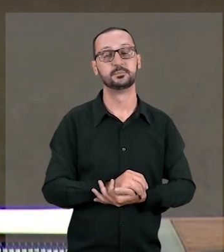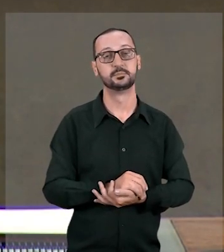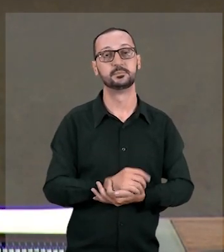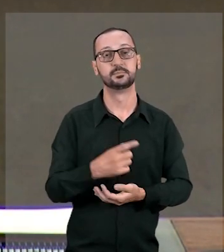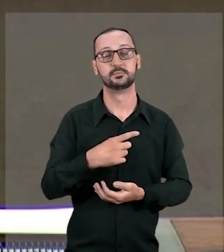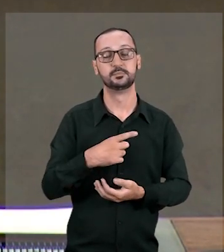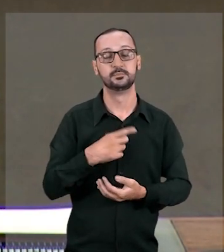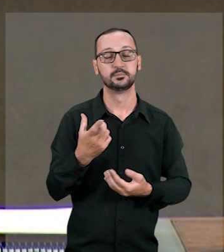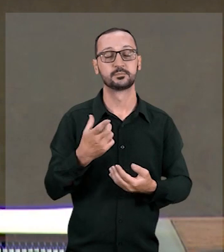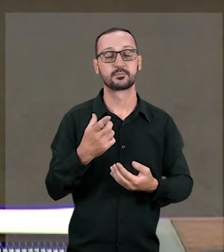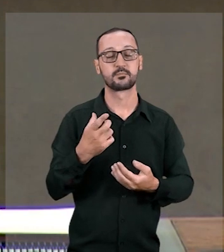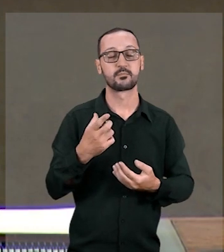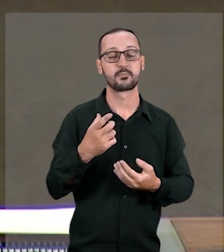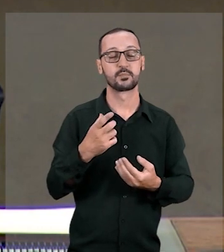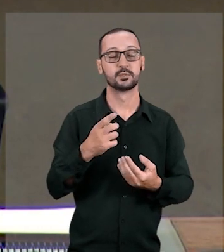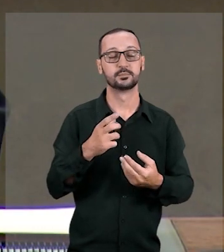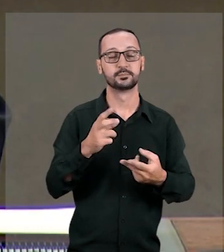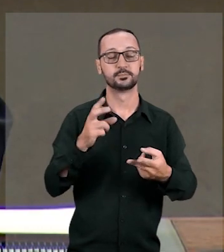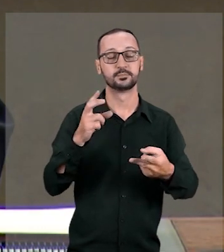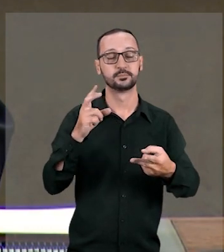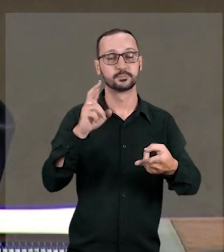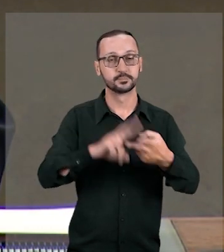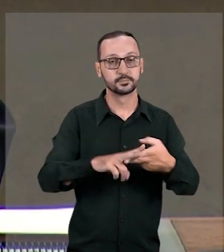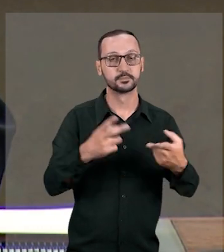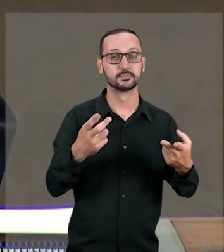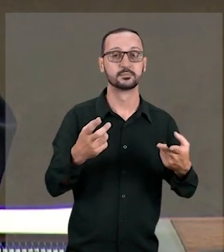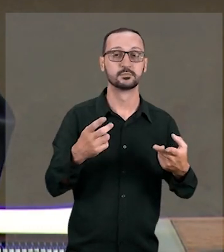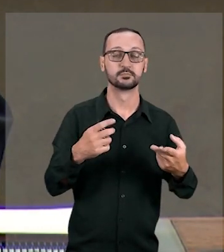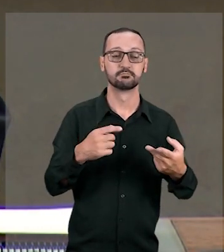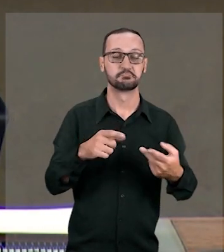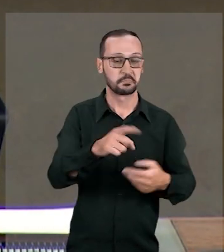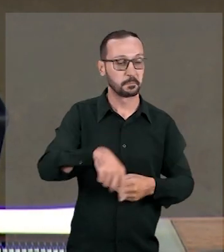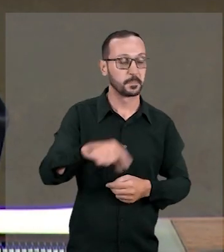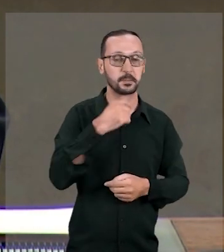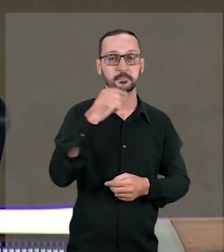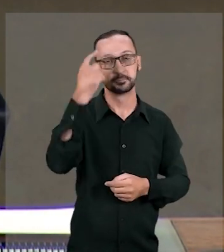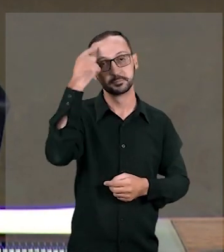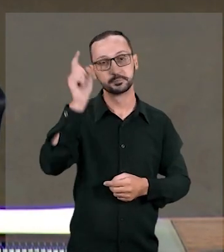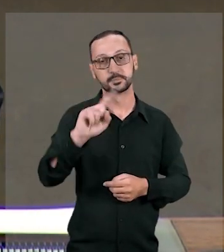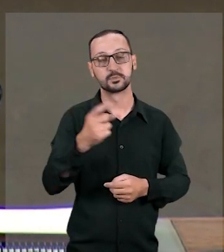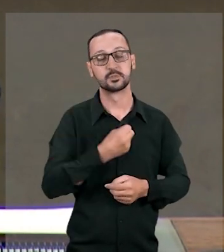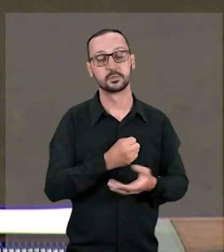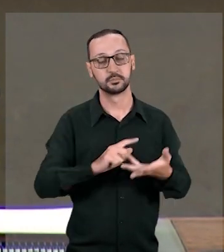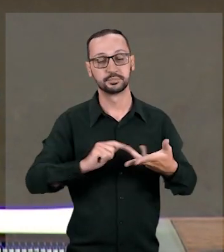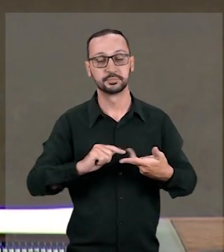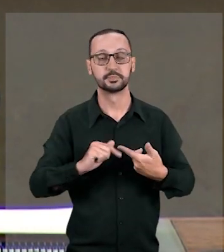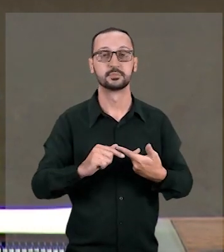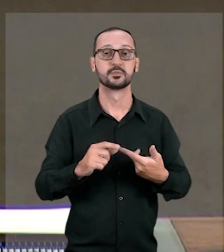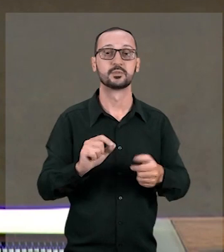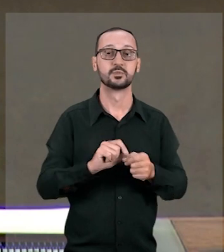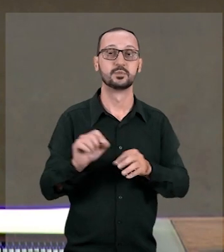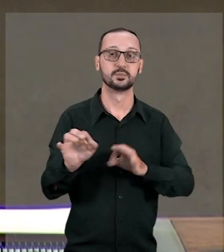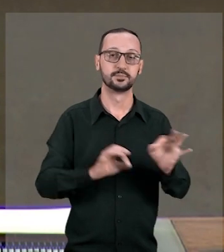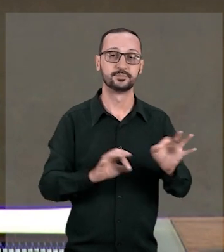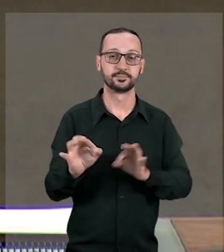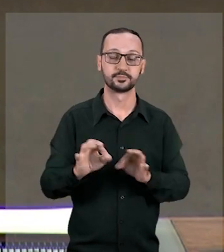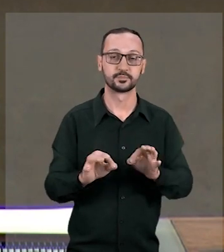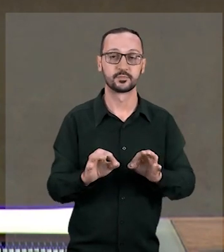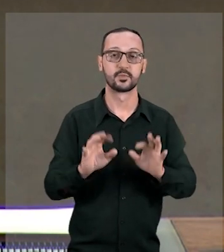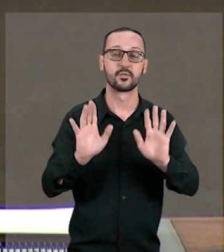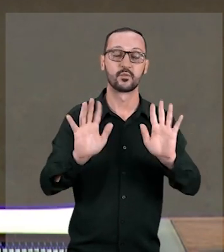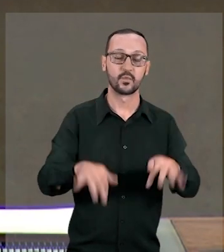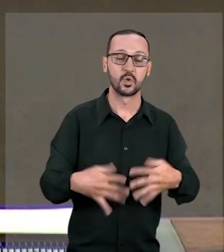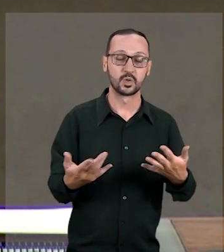Entre ações penais e inquéritos. Ninguém imaginou essa quantidade quando previu o